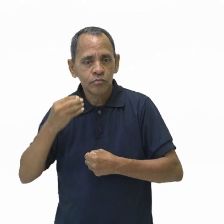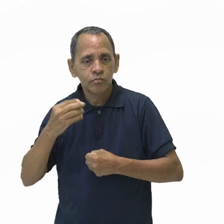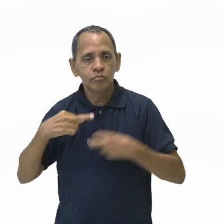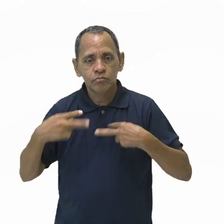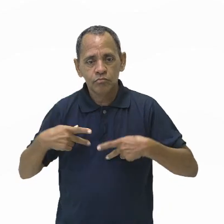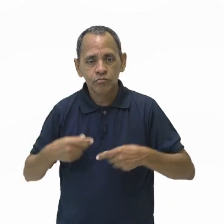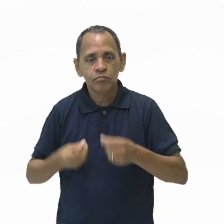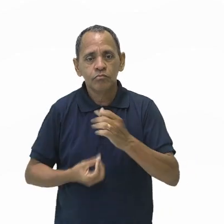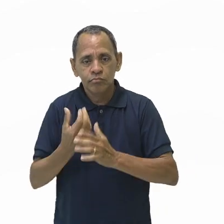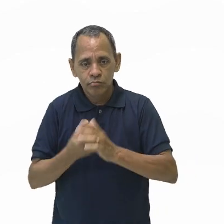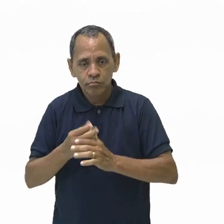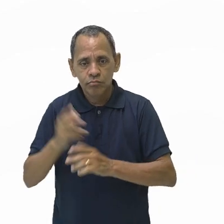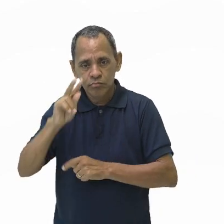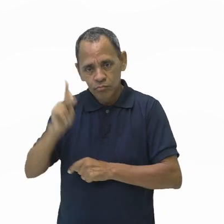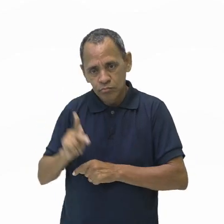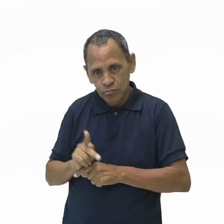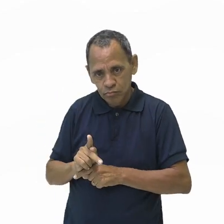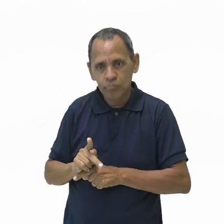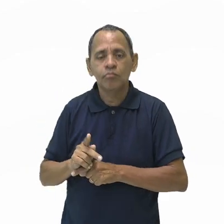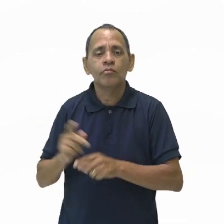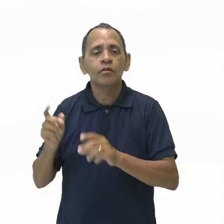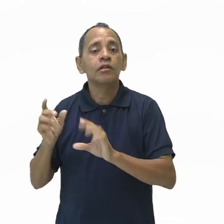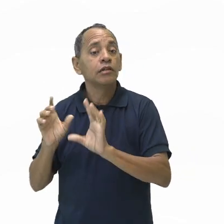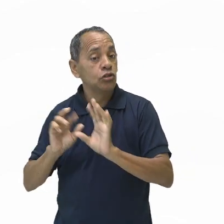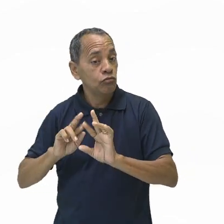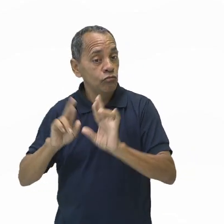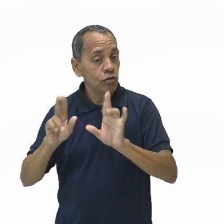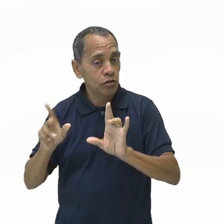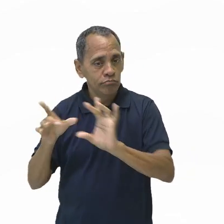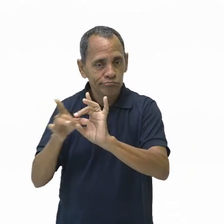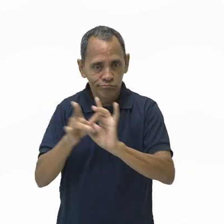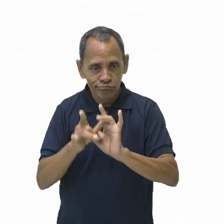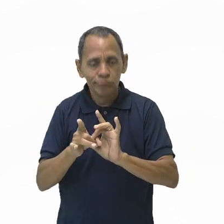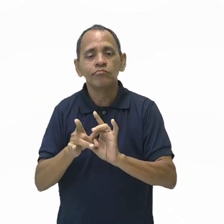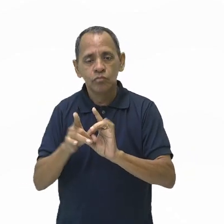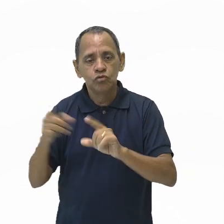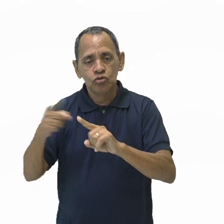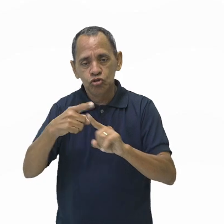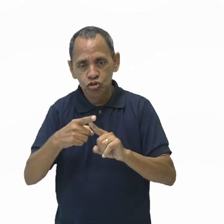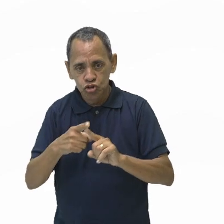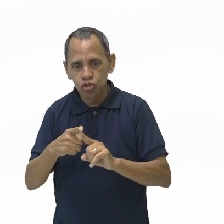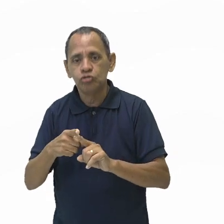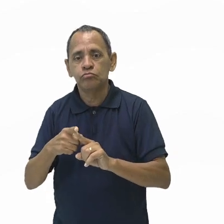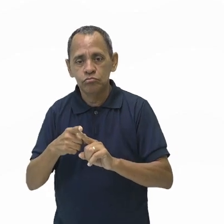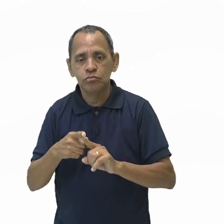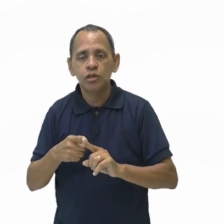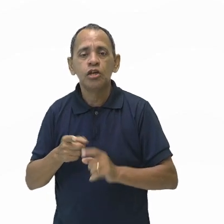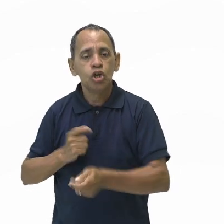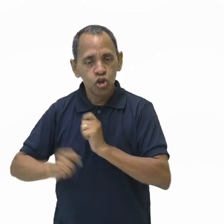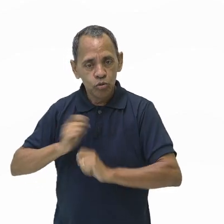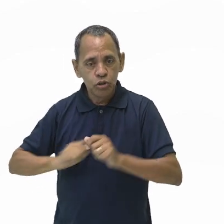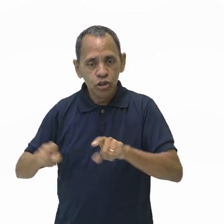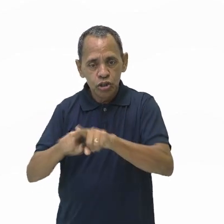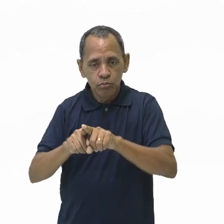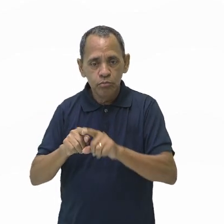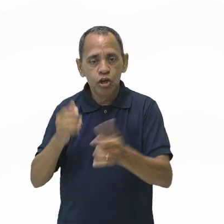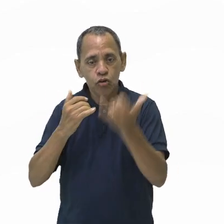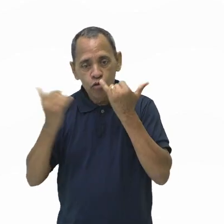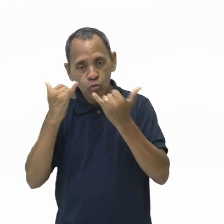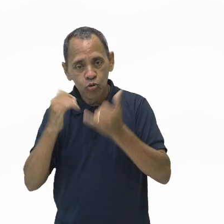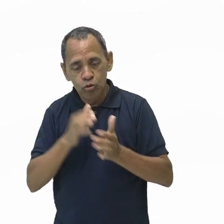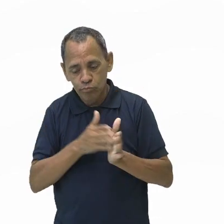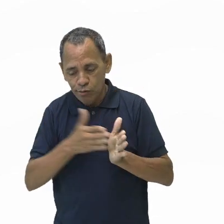em diferentes contextos culturais e sociais, formas de organização econômica e transformações técnicas, tecnológicas e informacionais ao longo do